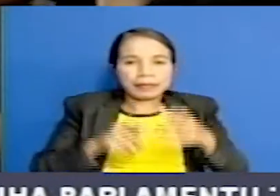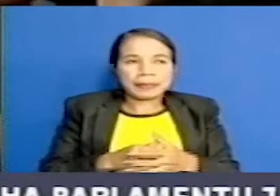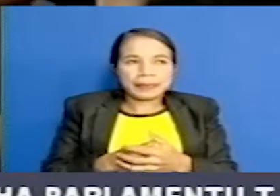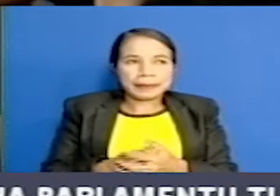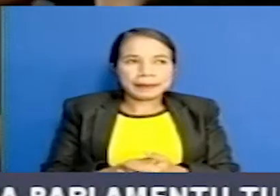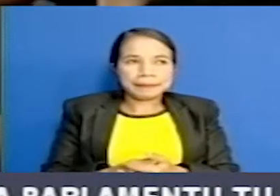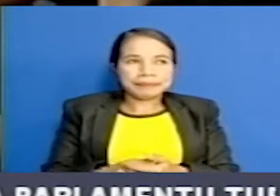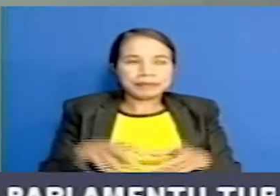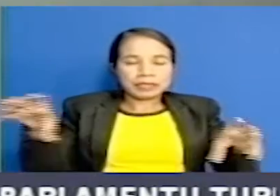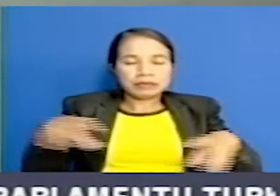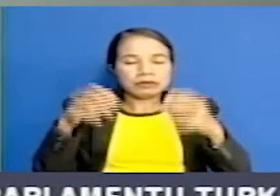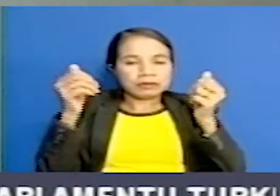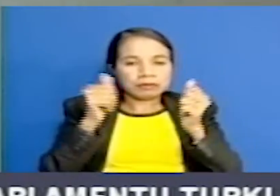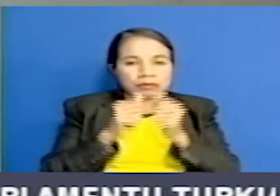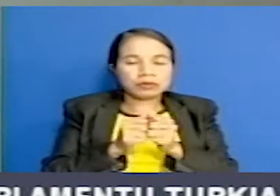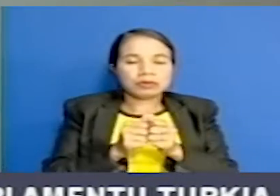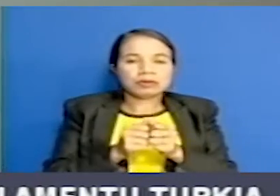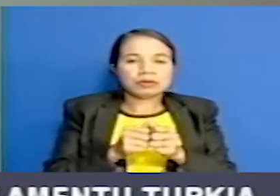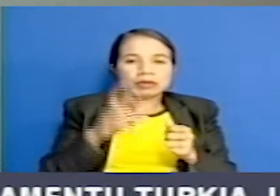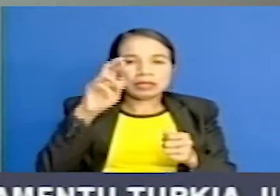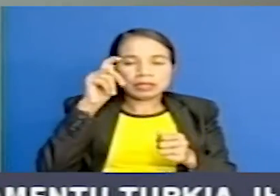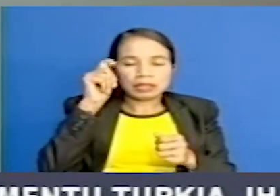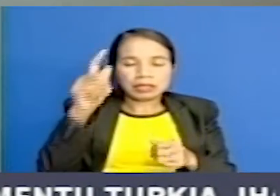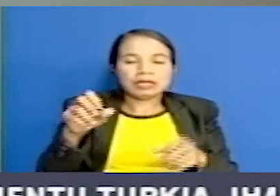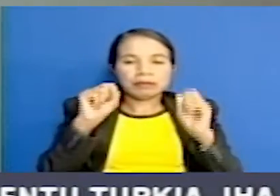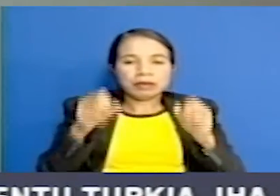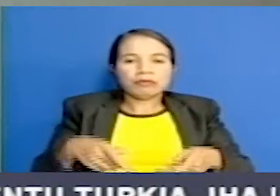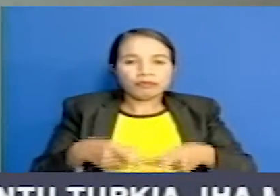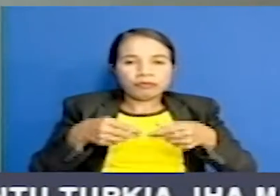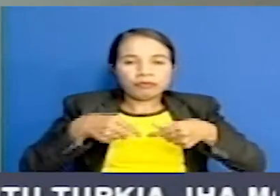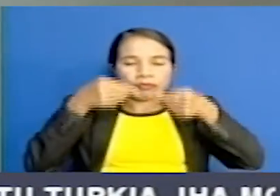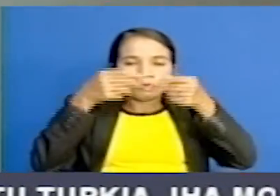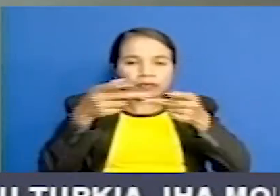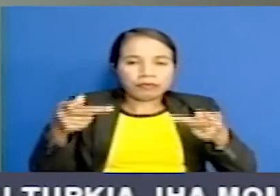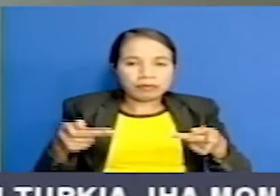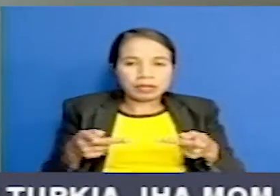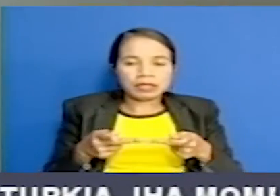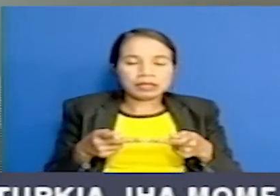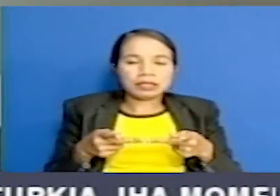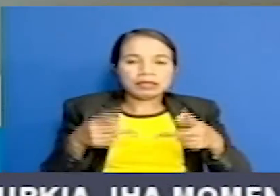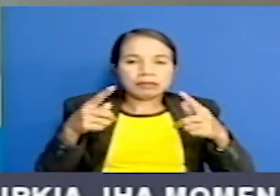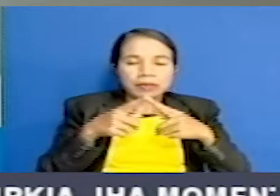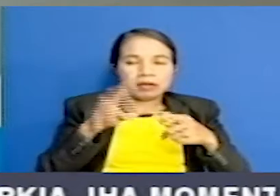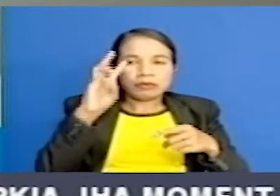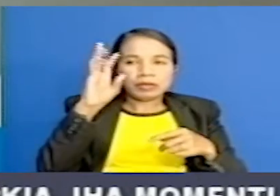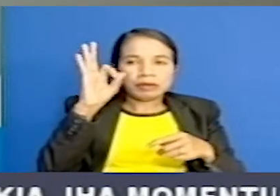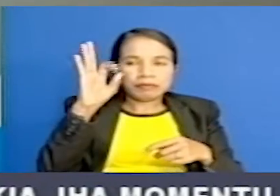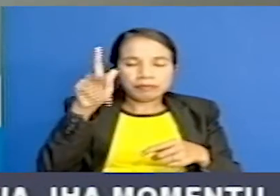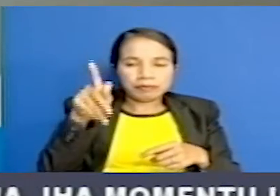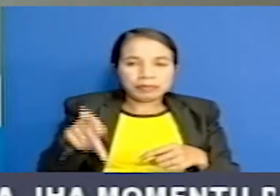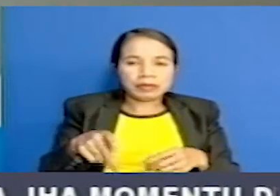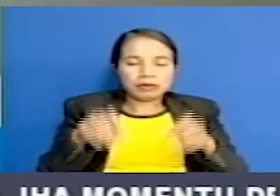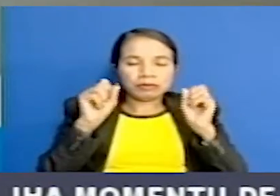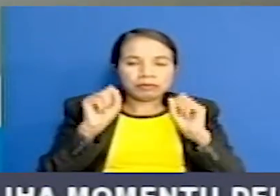A cooperação ainda, né? A RTTL foi espaço para a WFP, onde